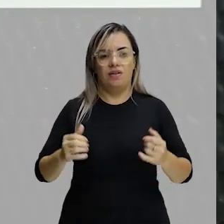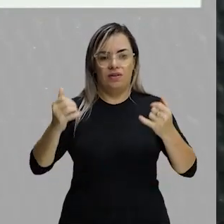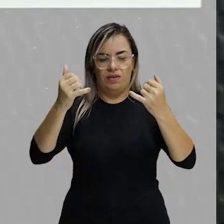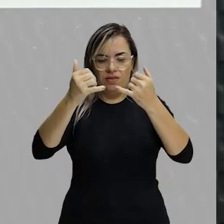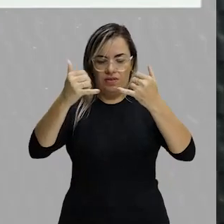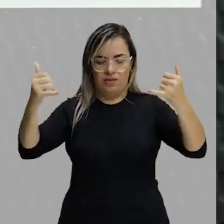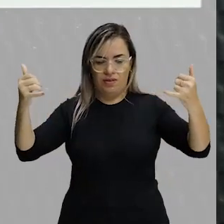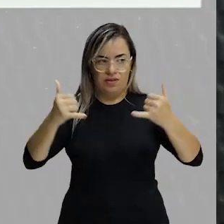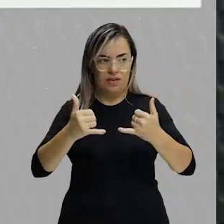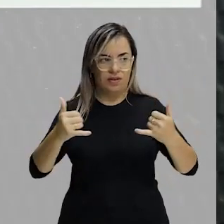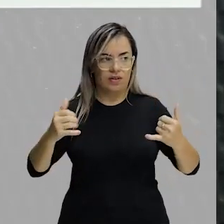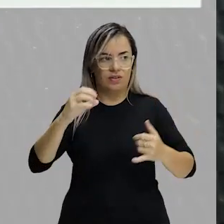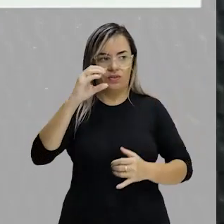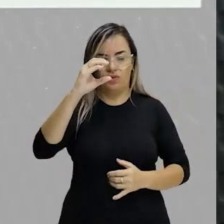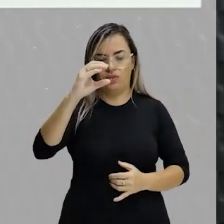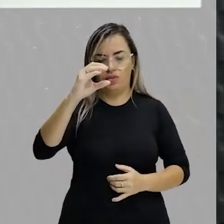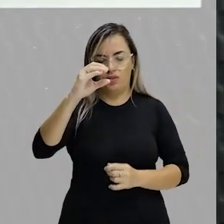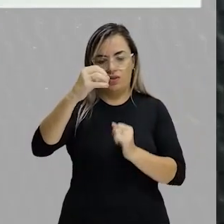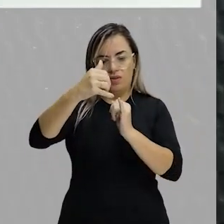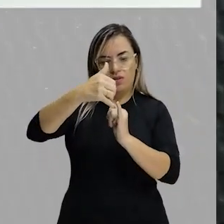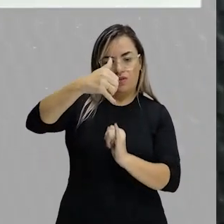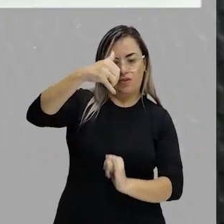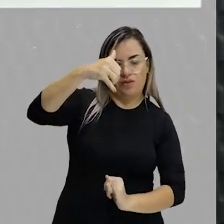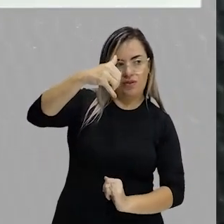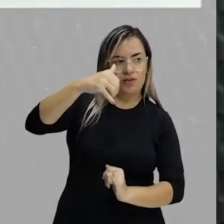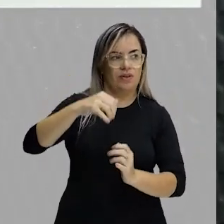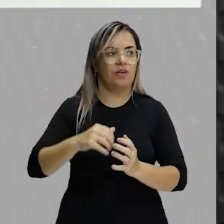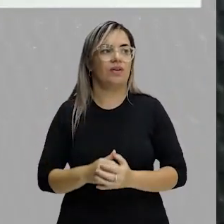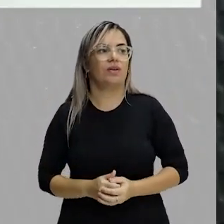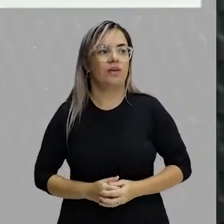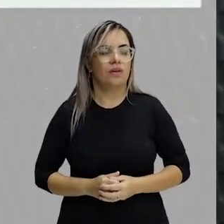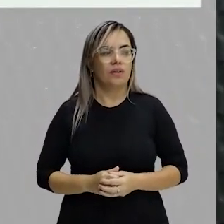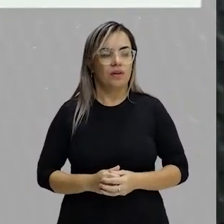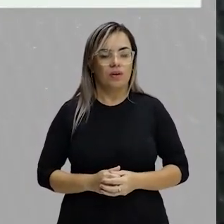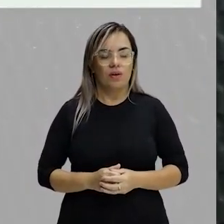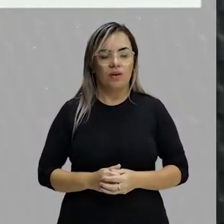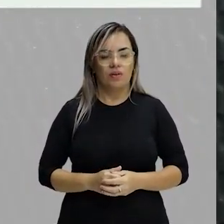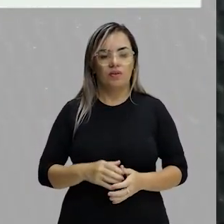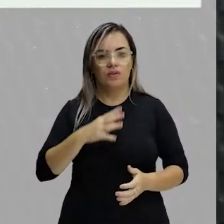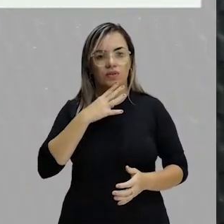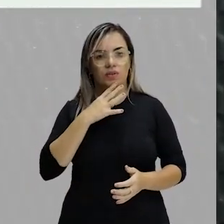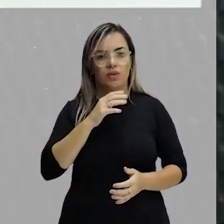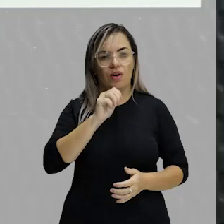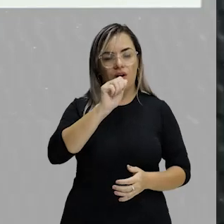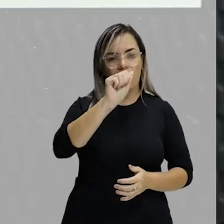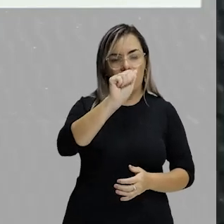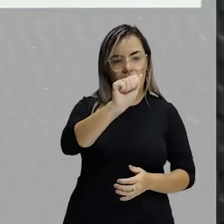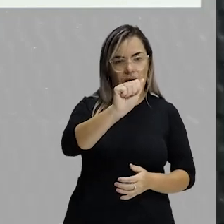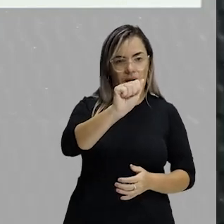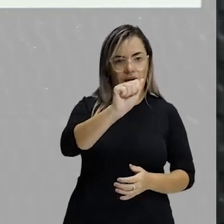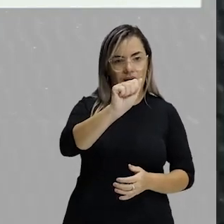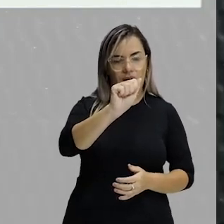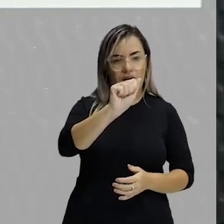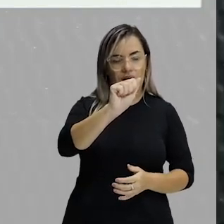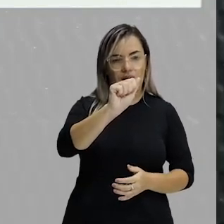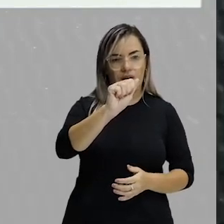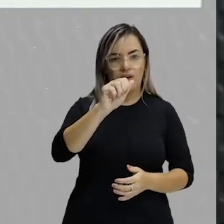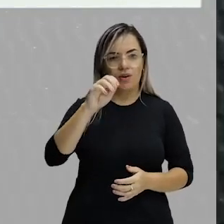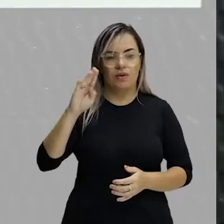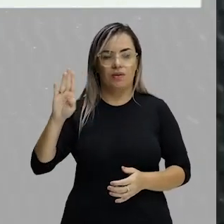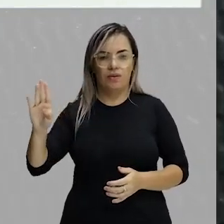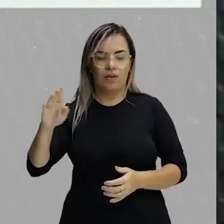esses valores aqui, ó. O A e o B vocês conhecem, né? O 2A é a distância entre os